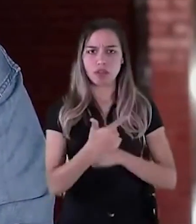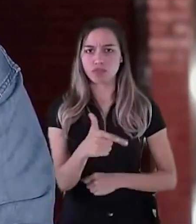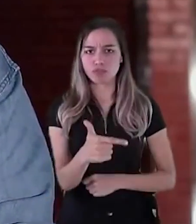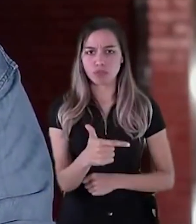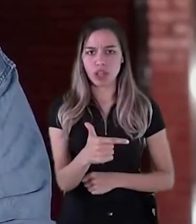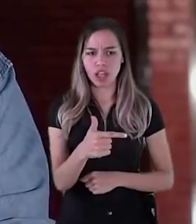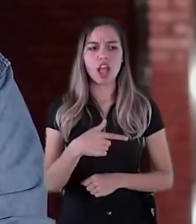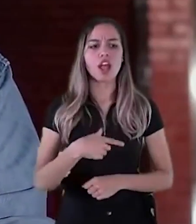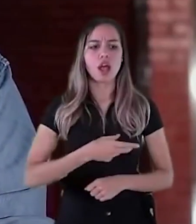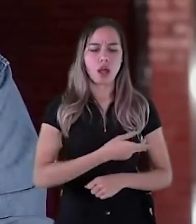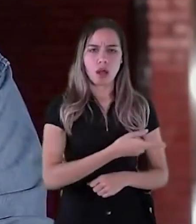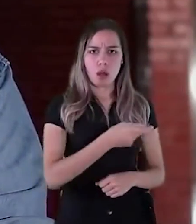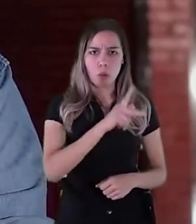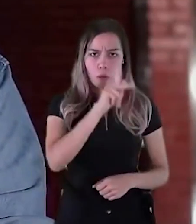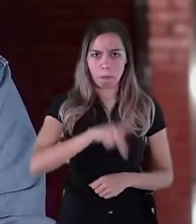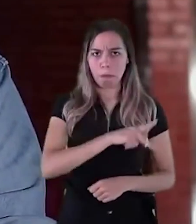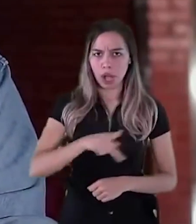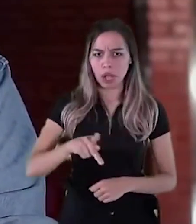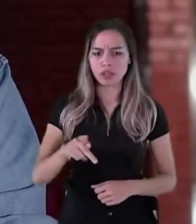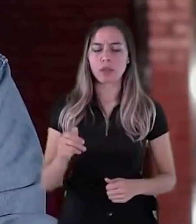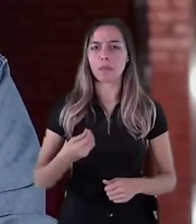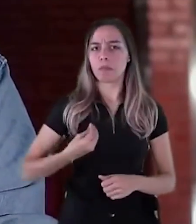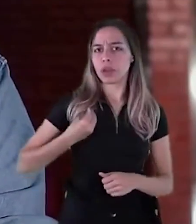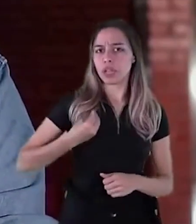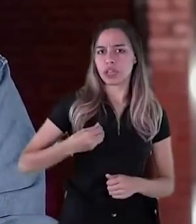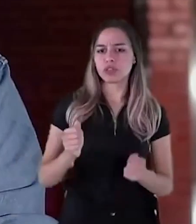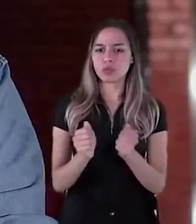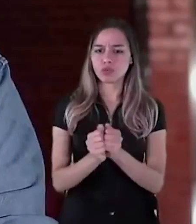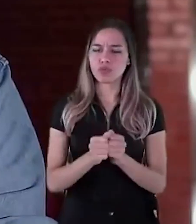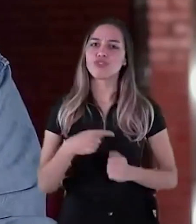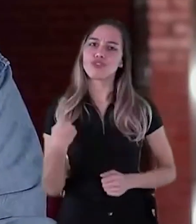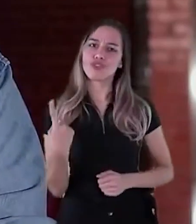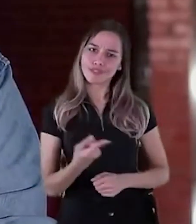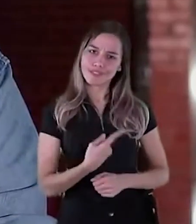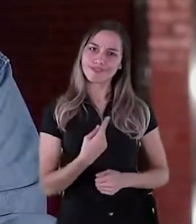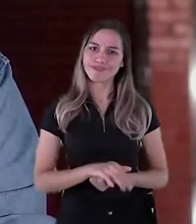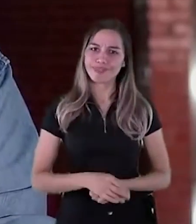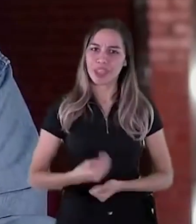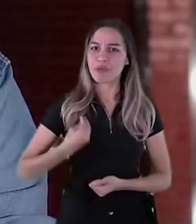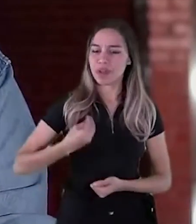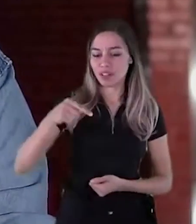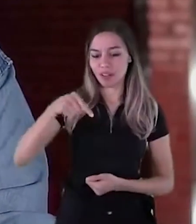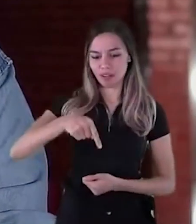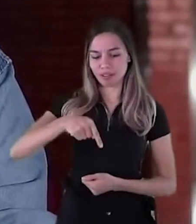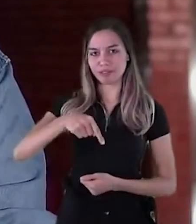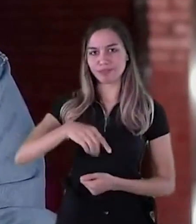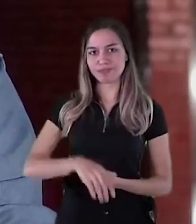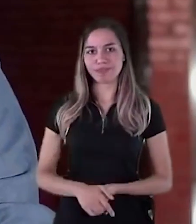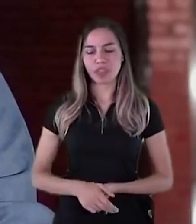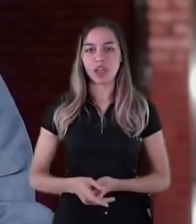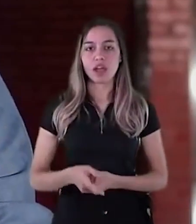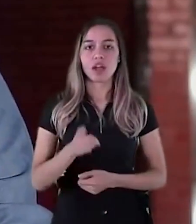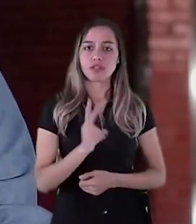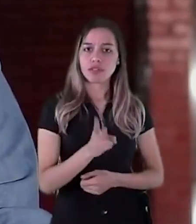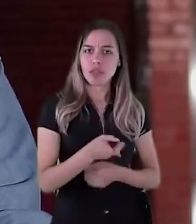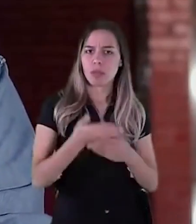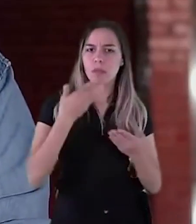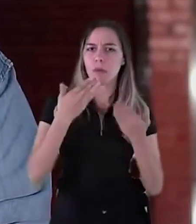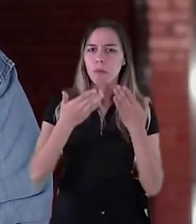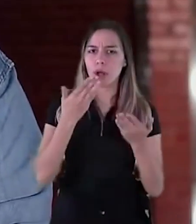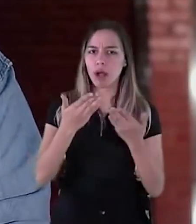Agora está lá em Taubaté, na casa dele, mas estaria aqui presente. O Sempre um Papo está